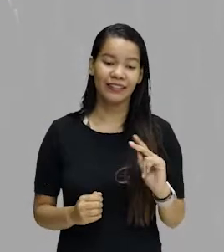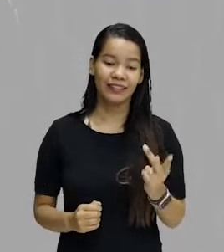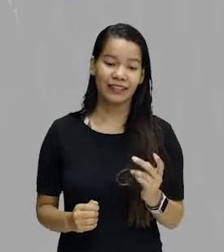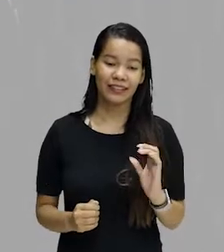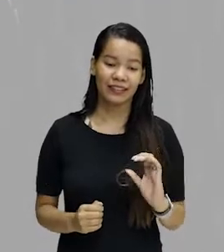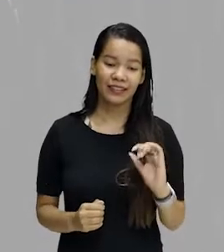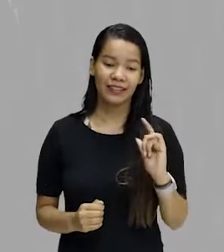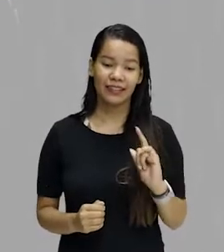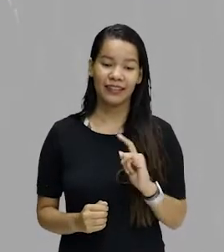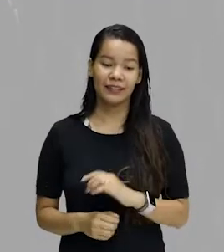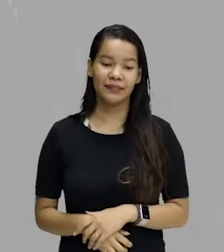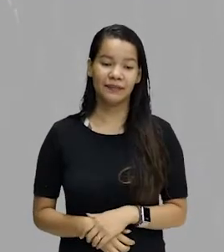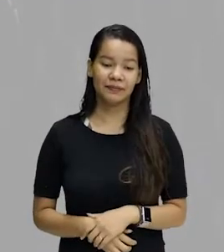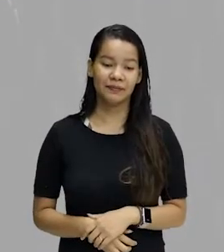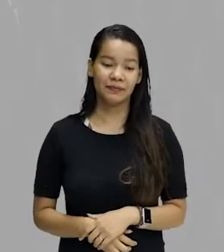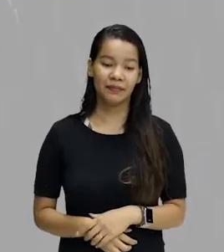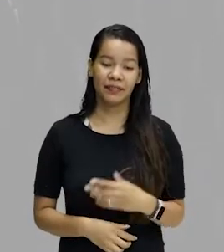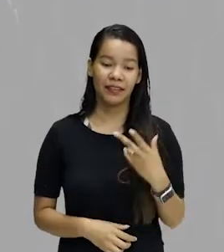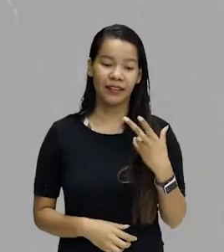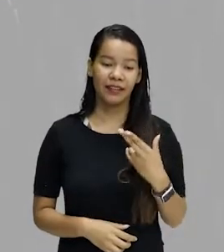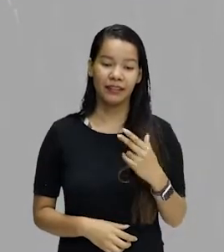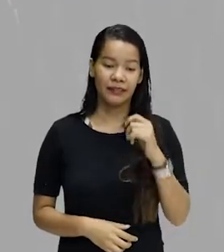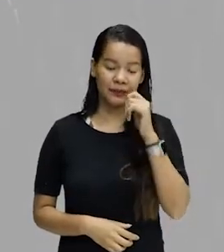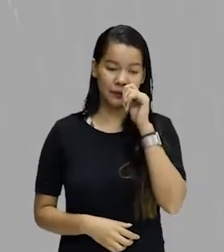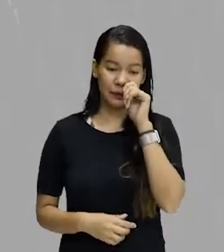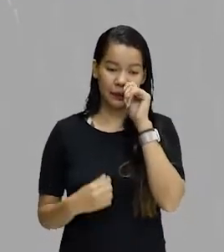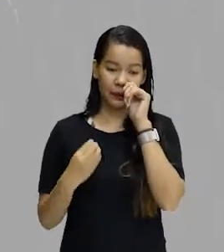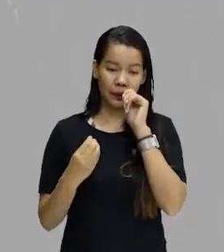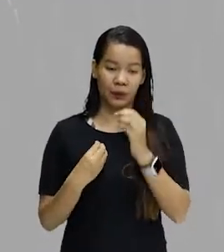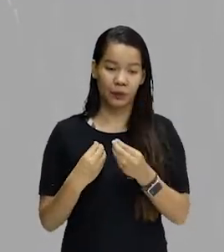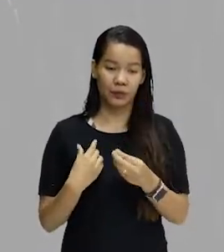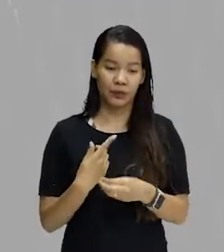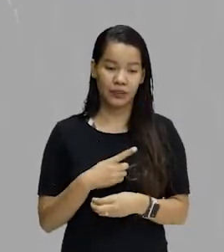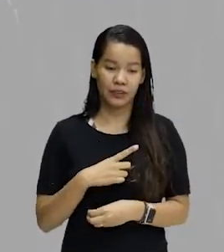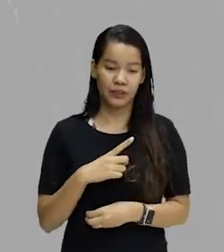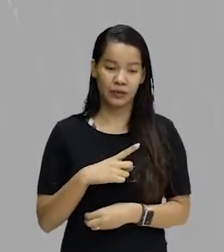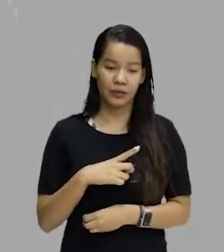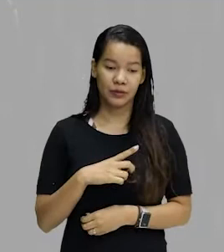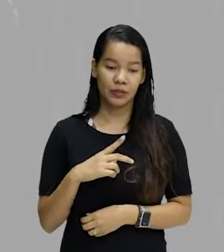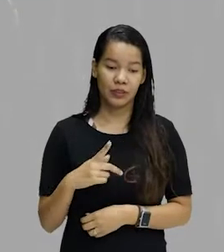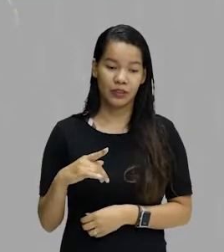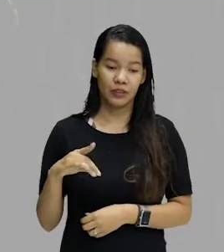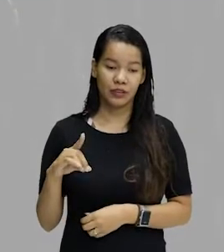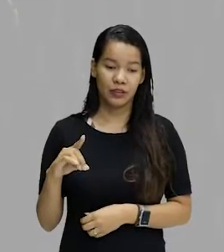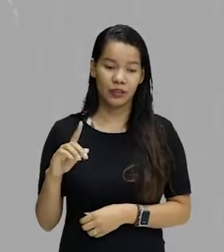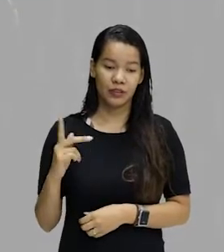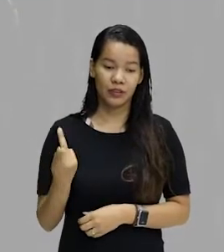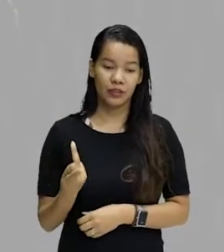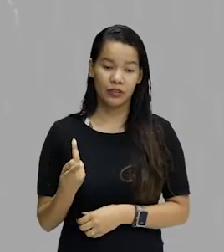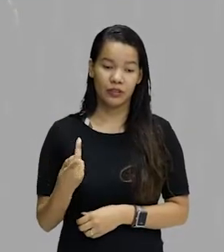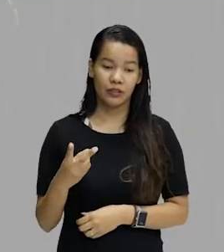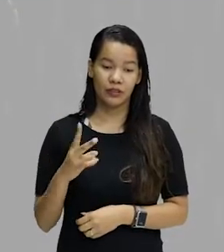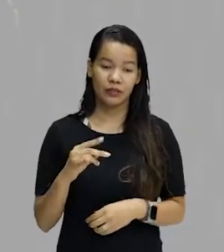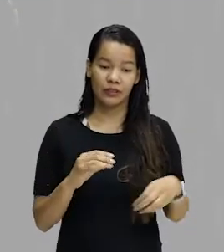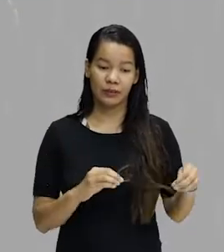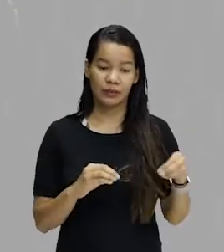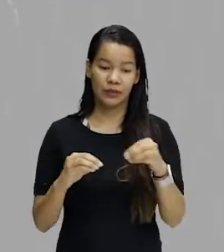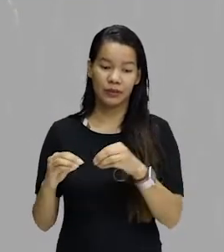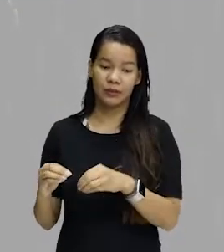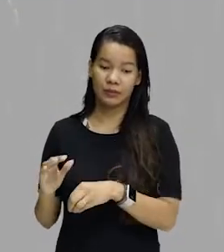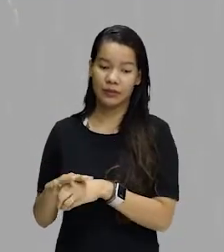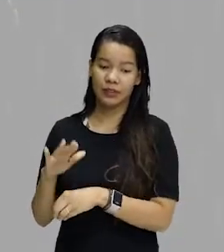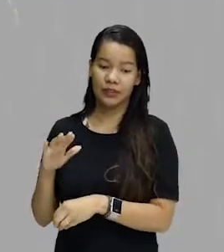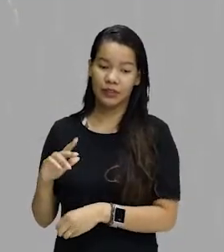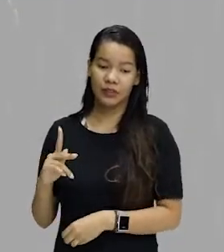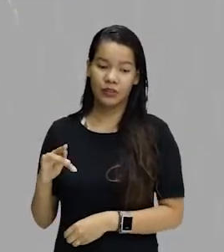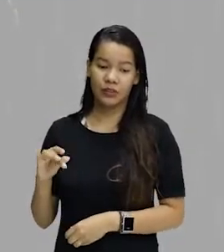de cloro. Da mesma forma, né? Como nós temos o hidrogênio, esse hidrogênio ele vai para o carbono mais hidrogenado. Olha